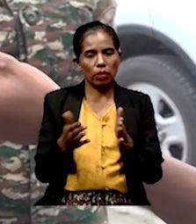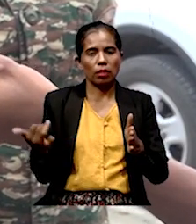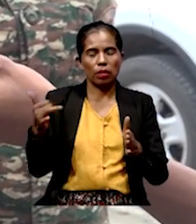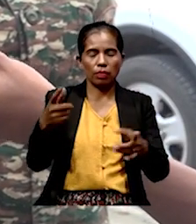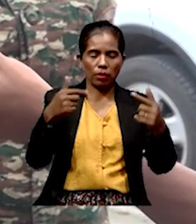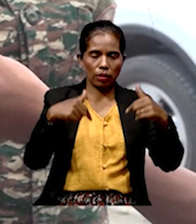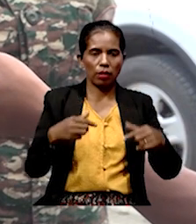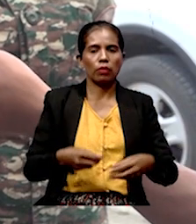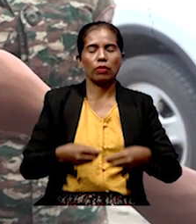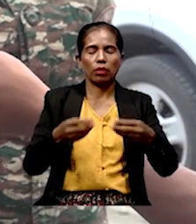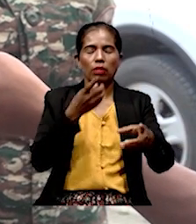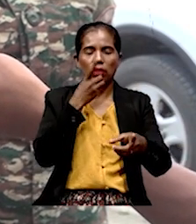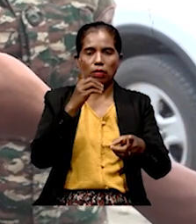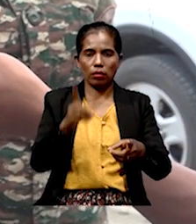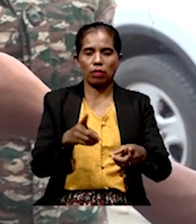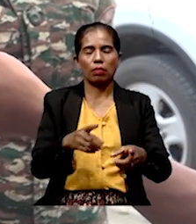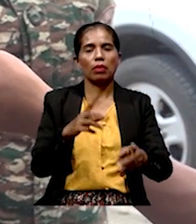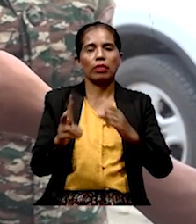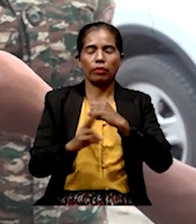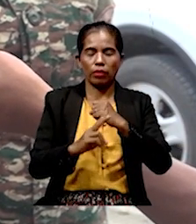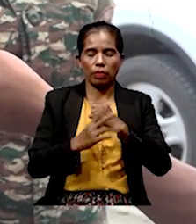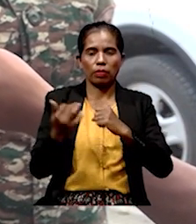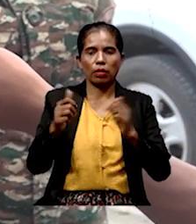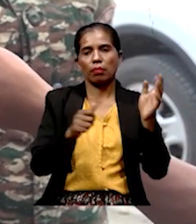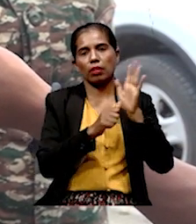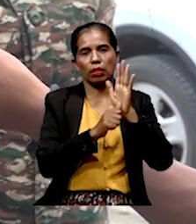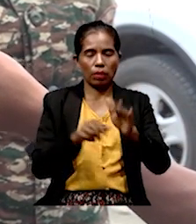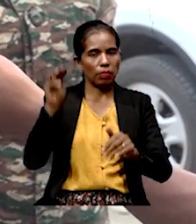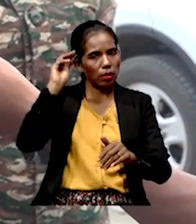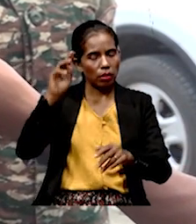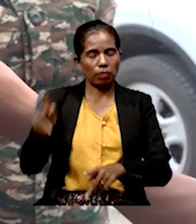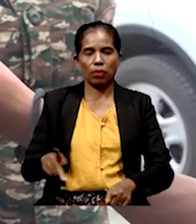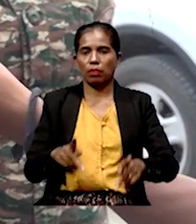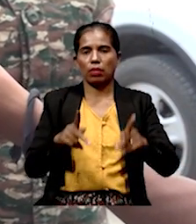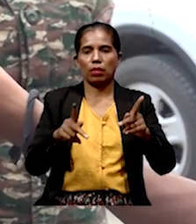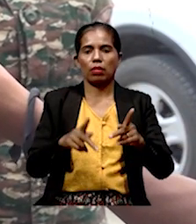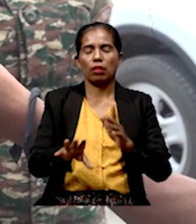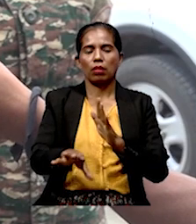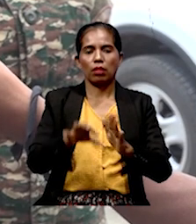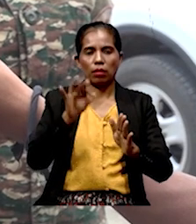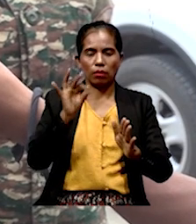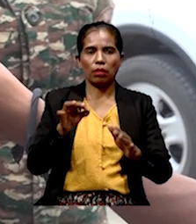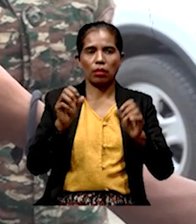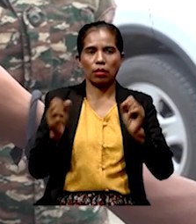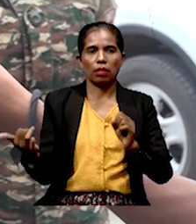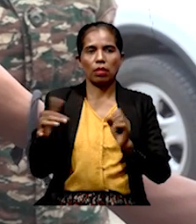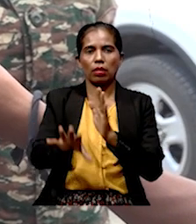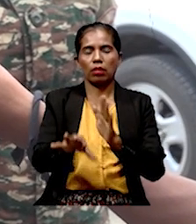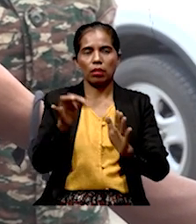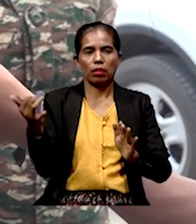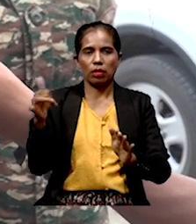tia foi ter declaração sira assassin tanto vítima sira apresenta para o Ministério Público então retam fala autorização ita husik sira barizol